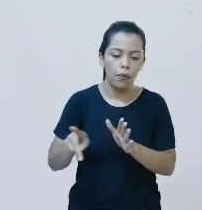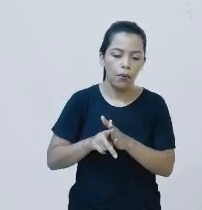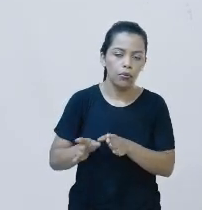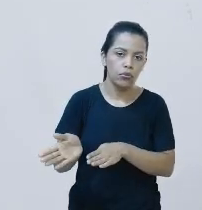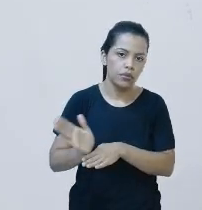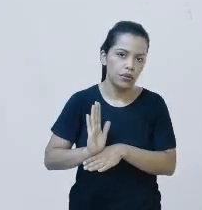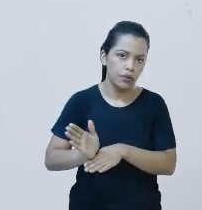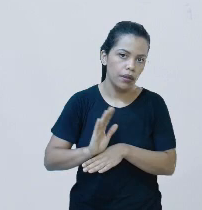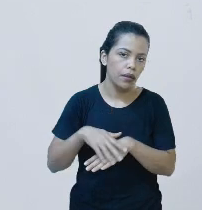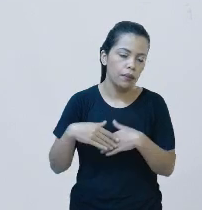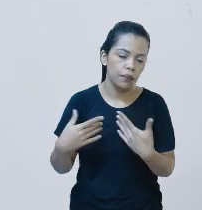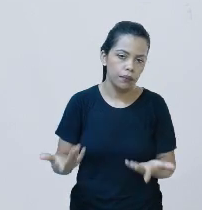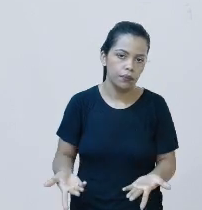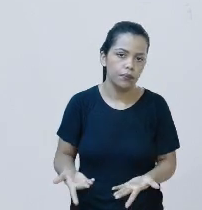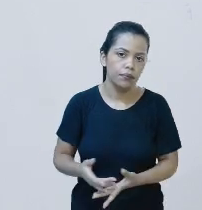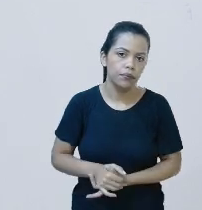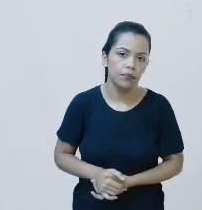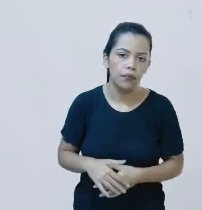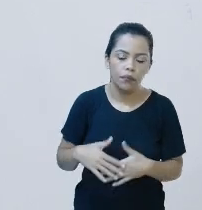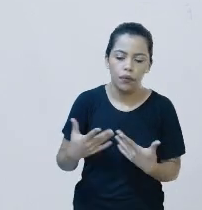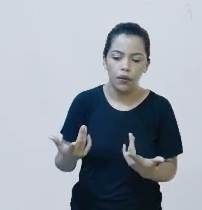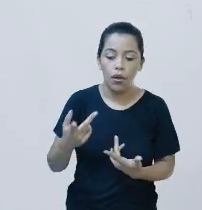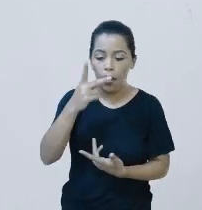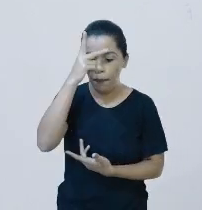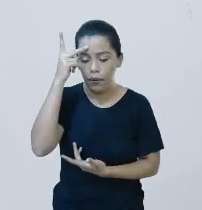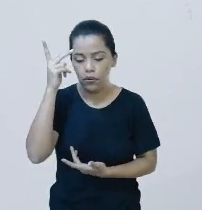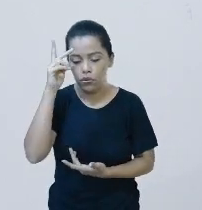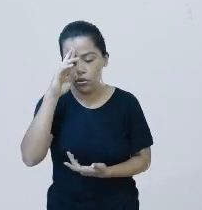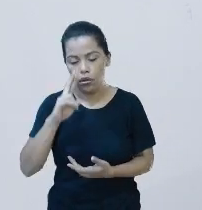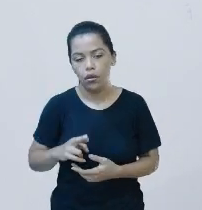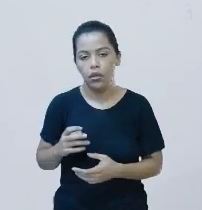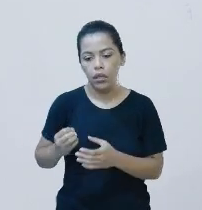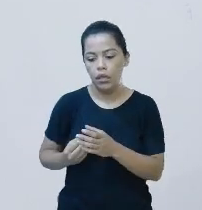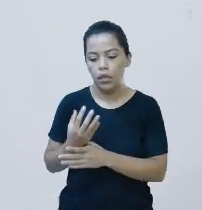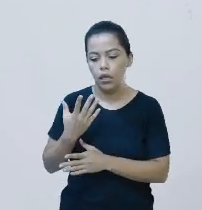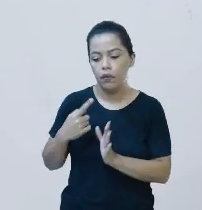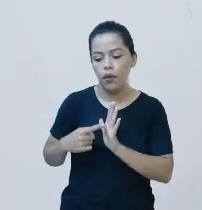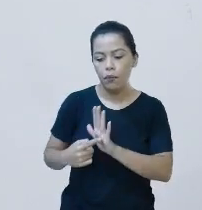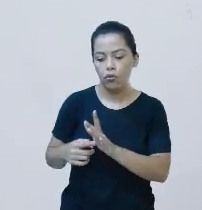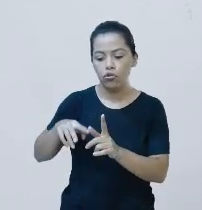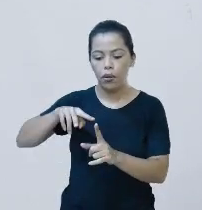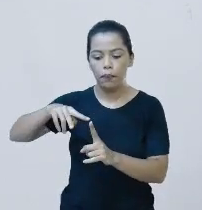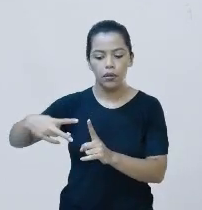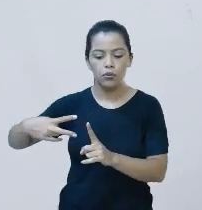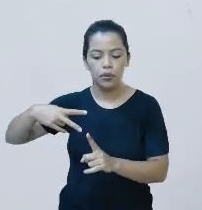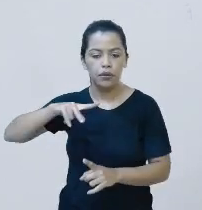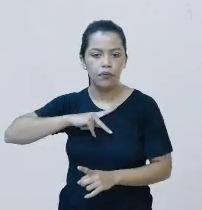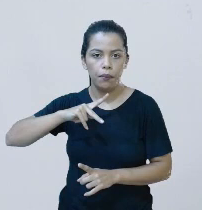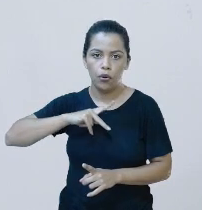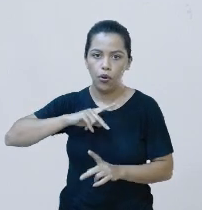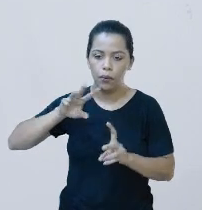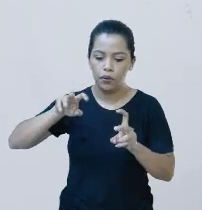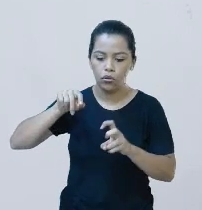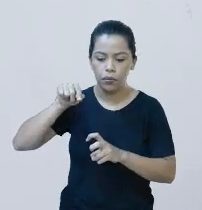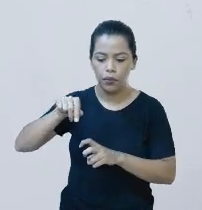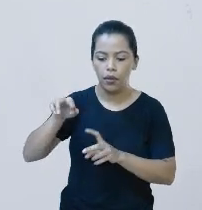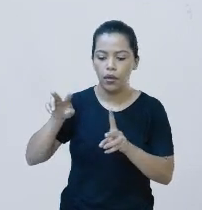cinema, que o produtor, o diretor, ele vai mostrar o seu olhar sobre aquele